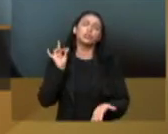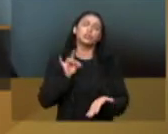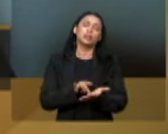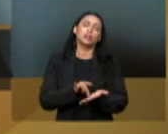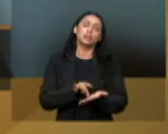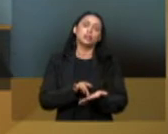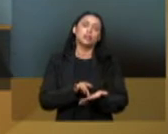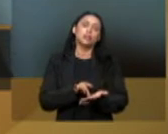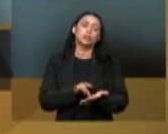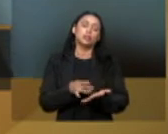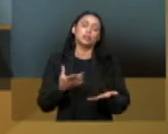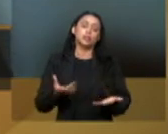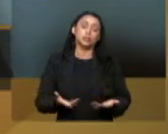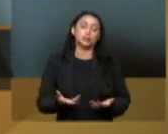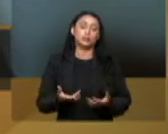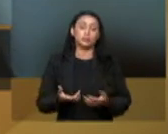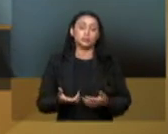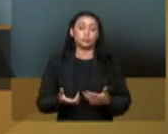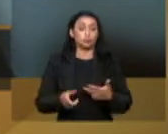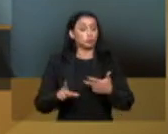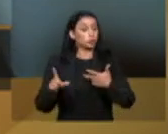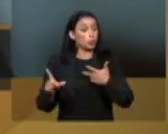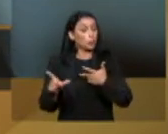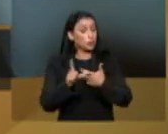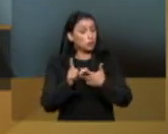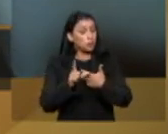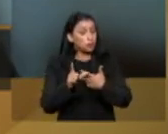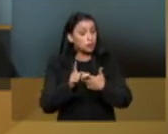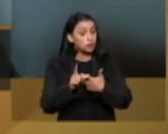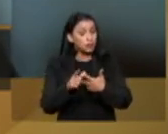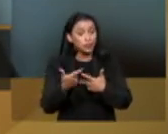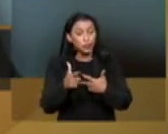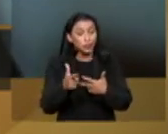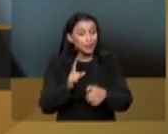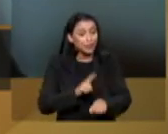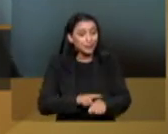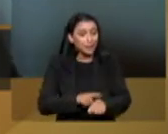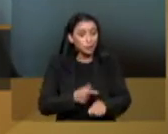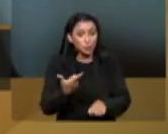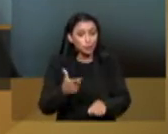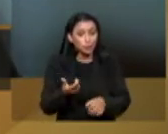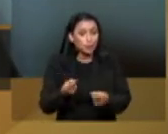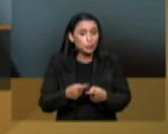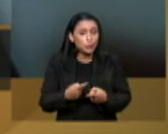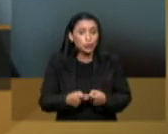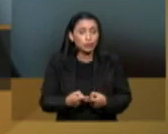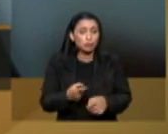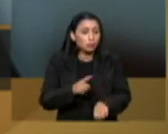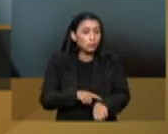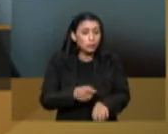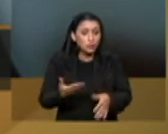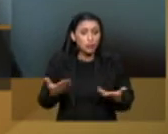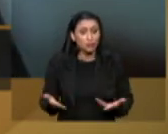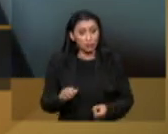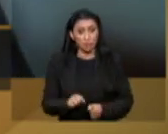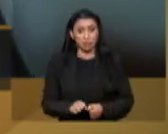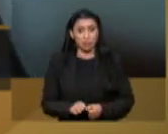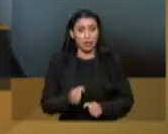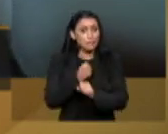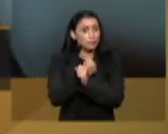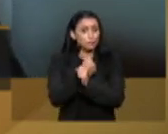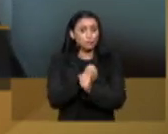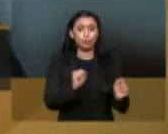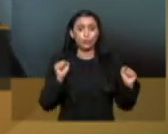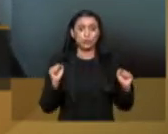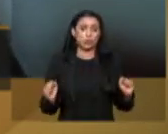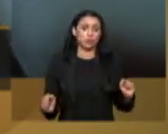fenomênica, coisa que o Poder Legislativo não tem tempo e hora para fazê-lo. É